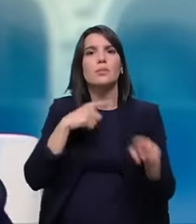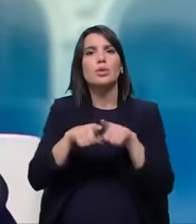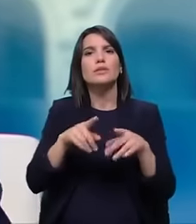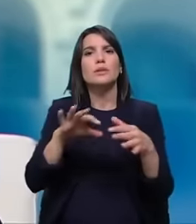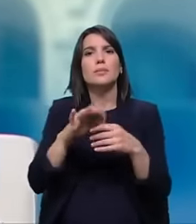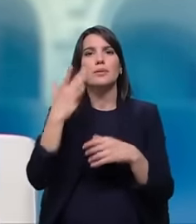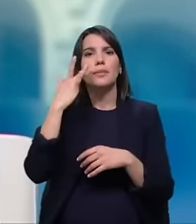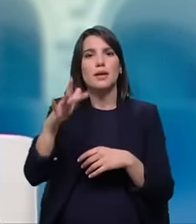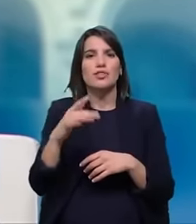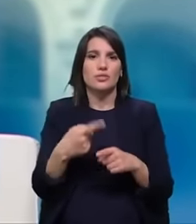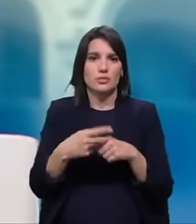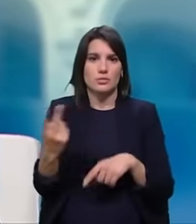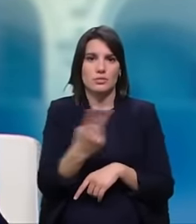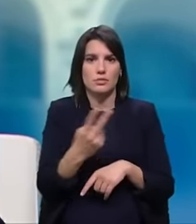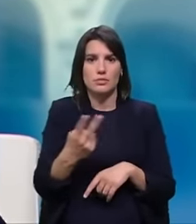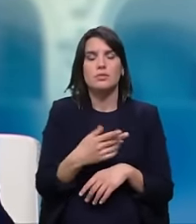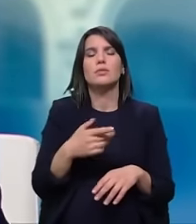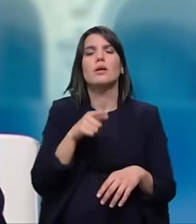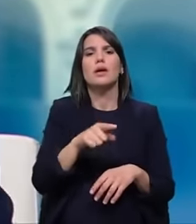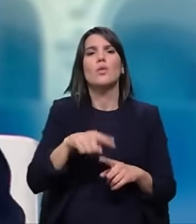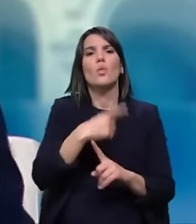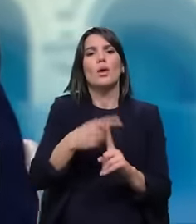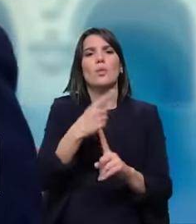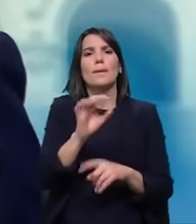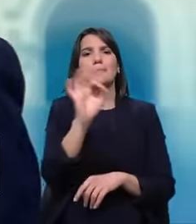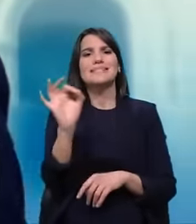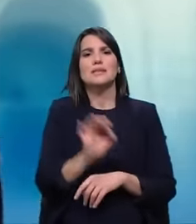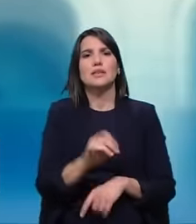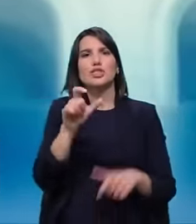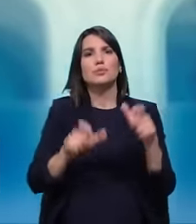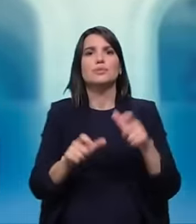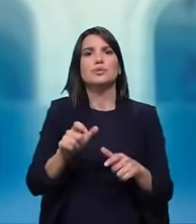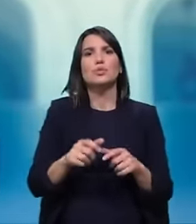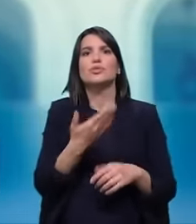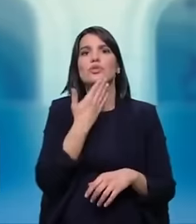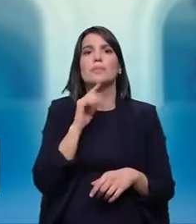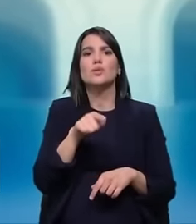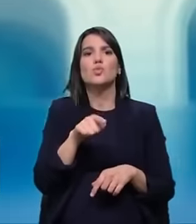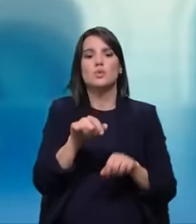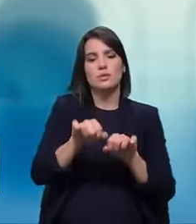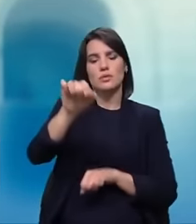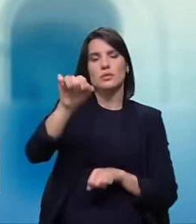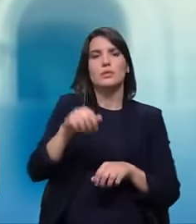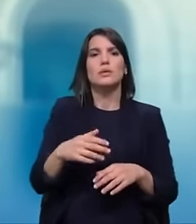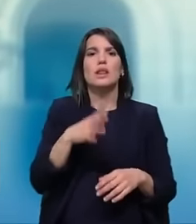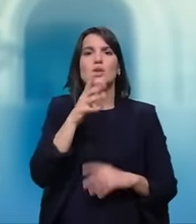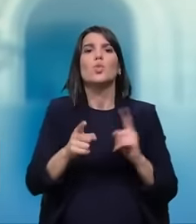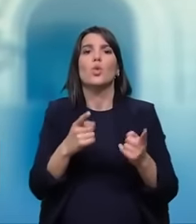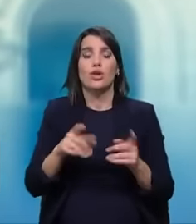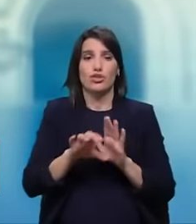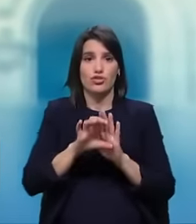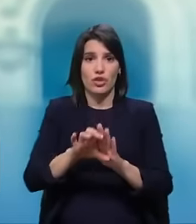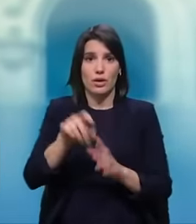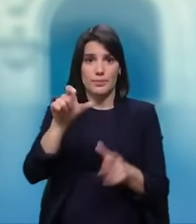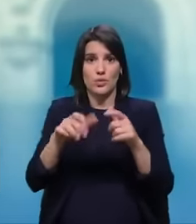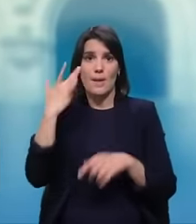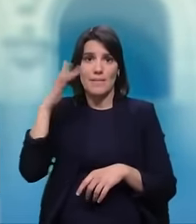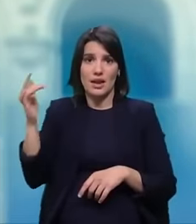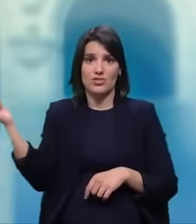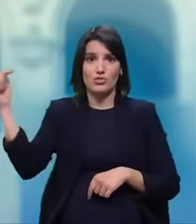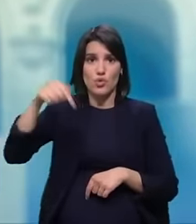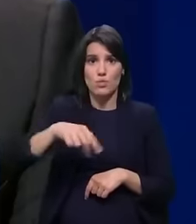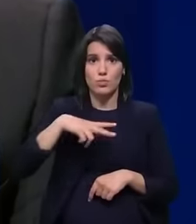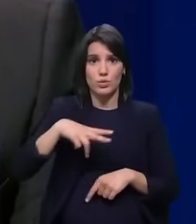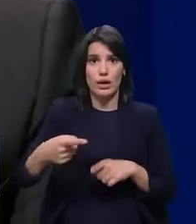ambos. André Ventura, cotas anuais para imigrantes assentes na qualificação. Isto quer dizer o quê? Que para o Chega, os imigrantes em Portugal